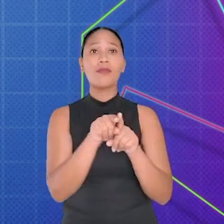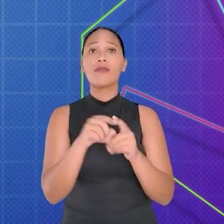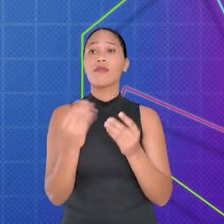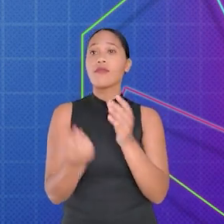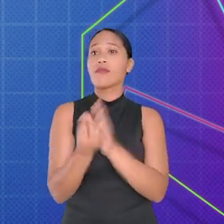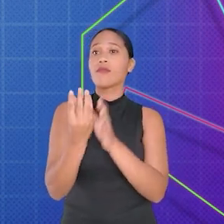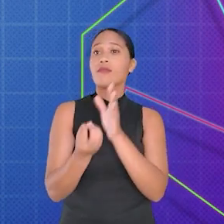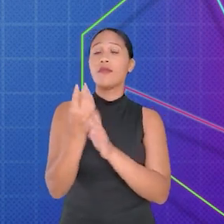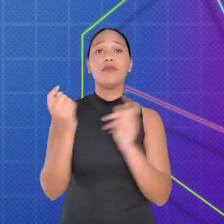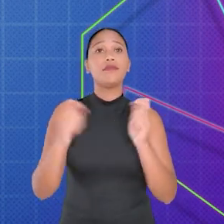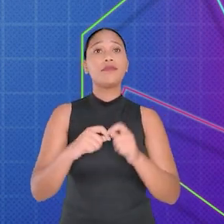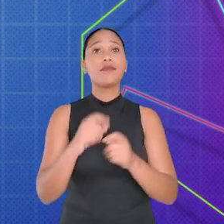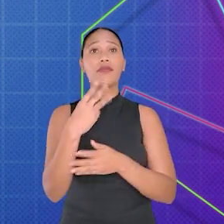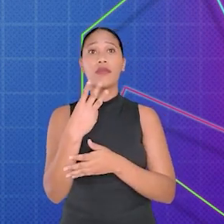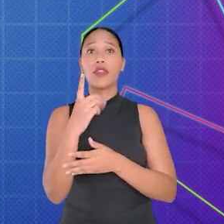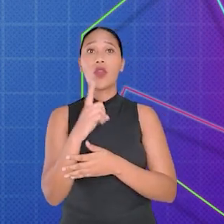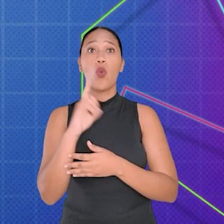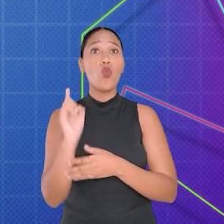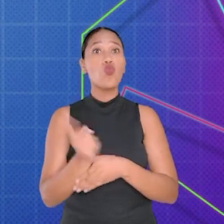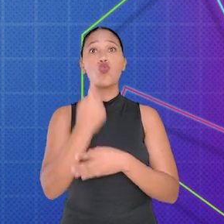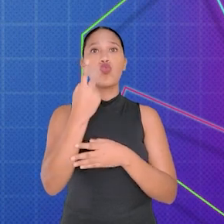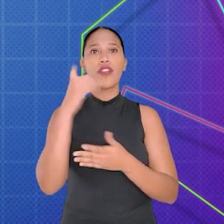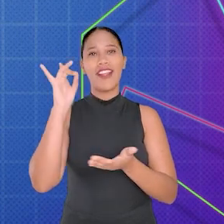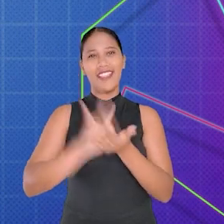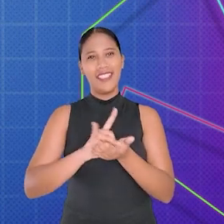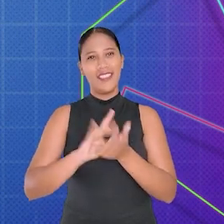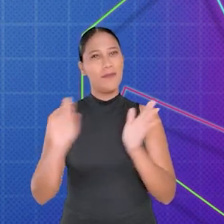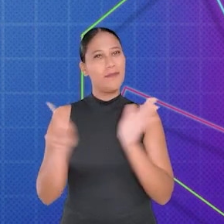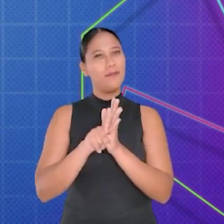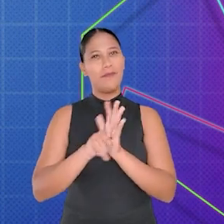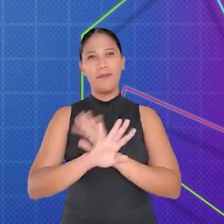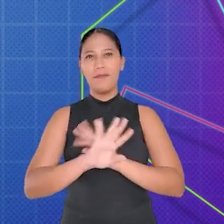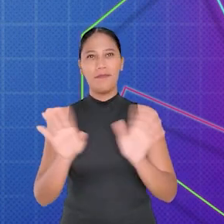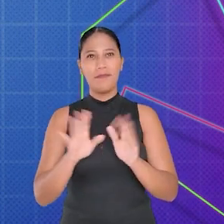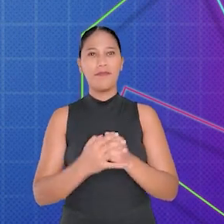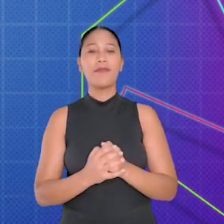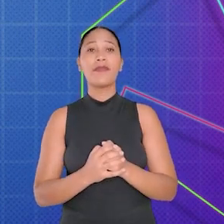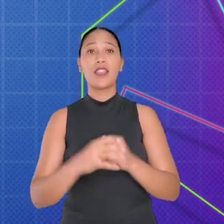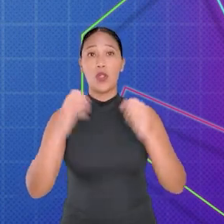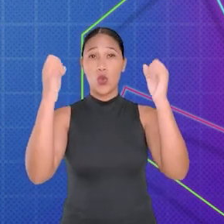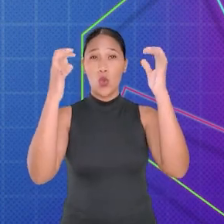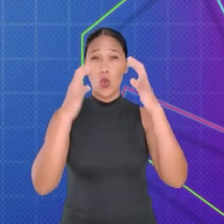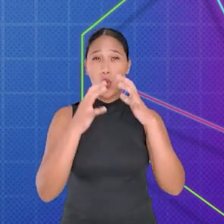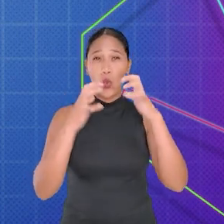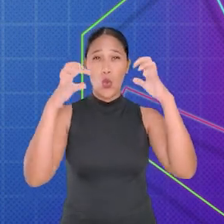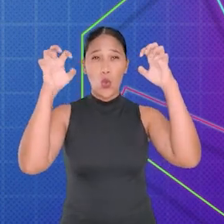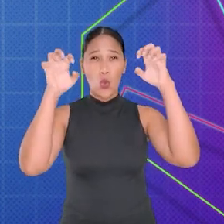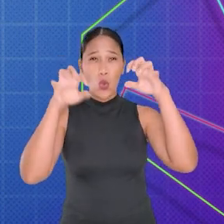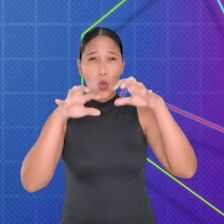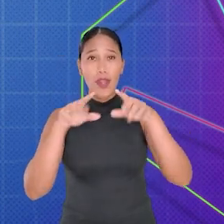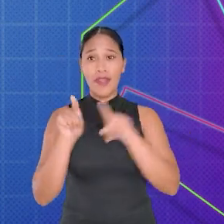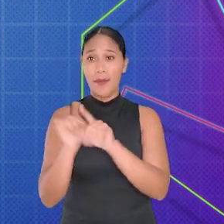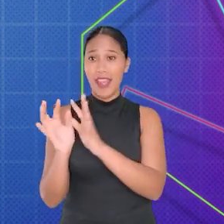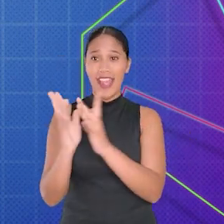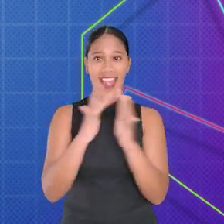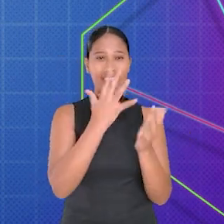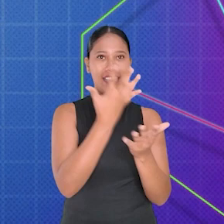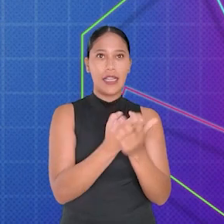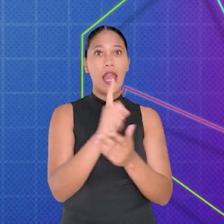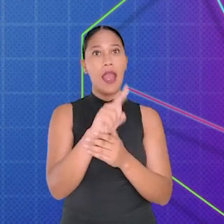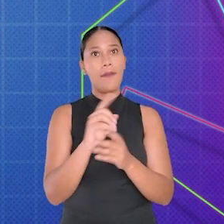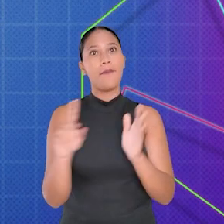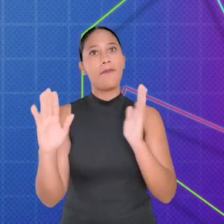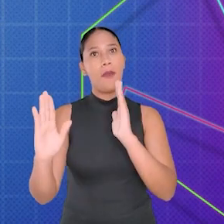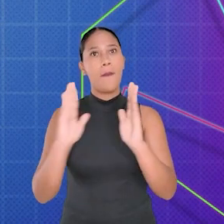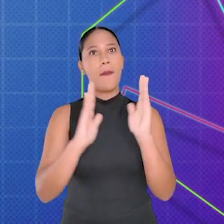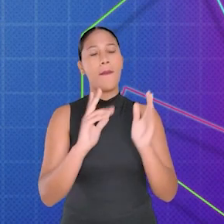e realistas. Iluminação. A iluminação e renderização são aspectos cruciais para criar imagens realistas e profissionais da